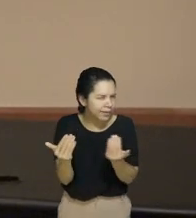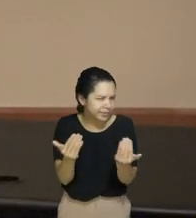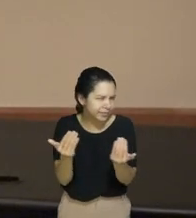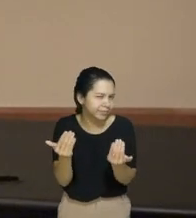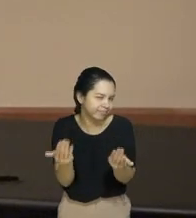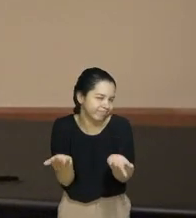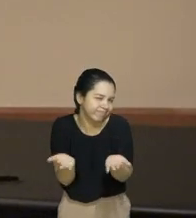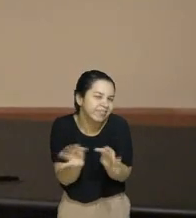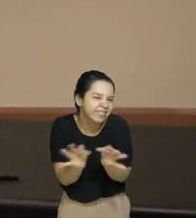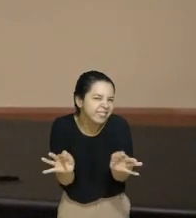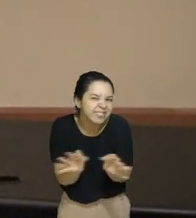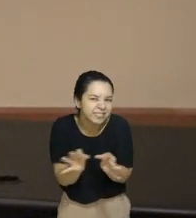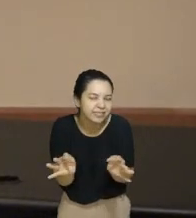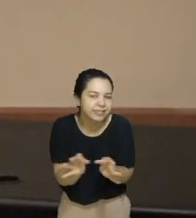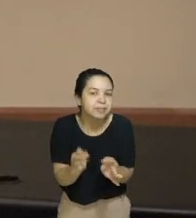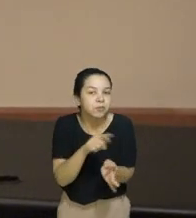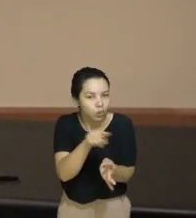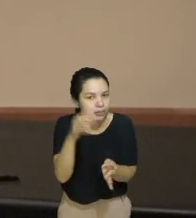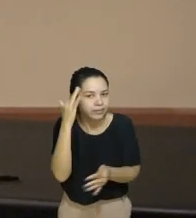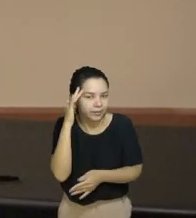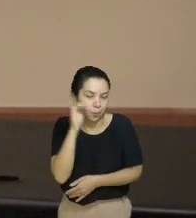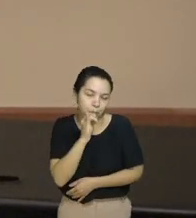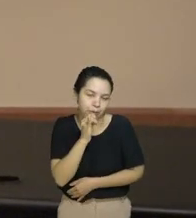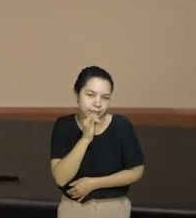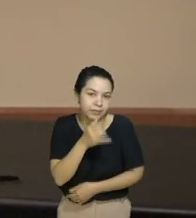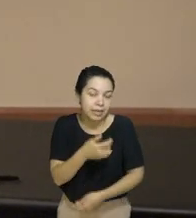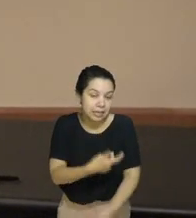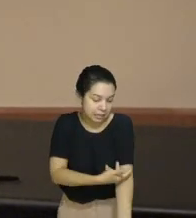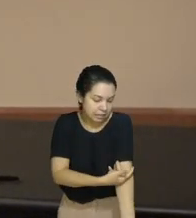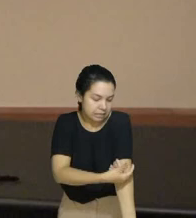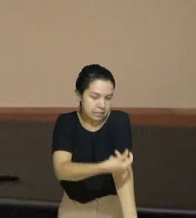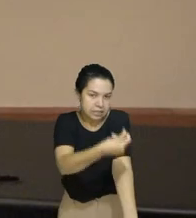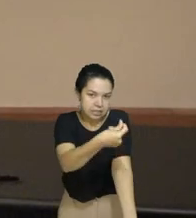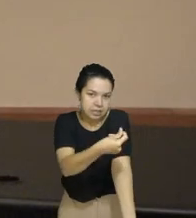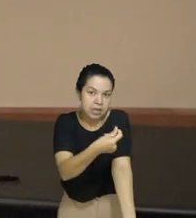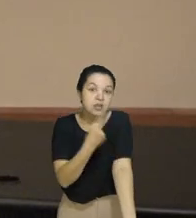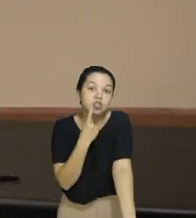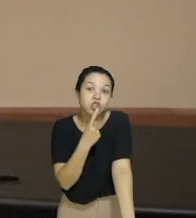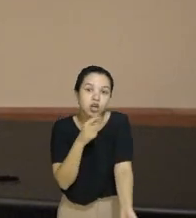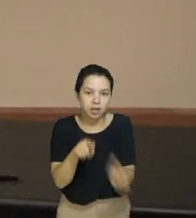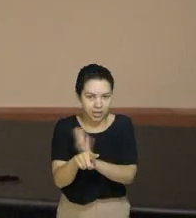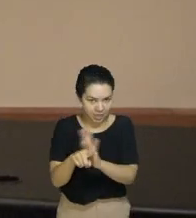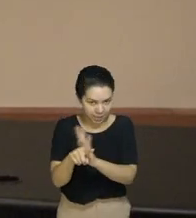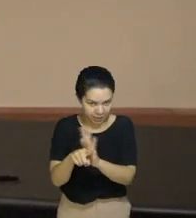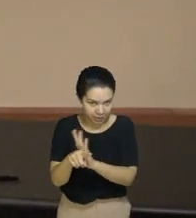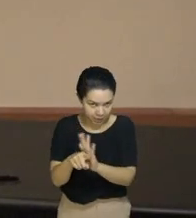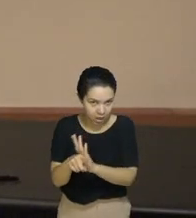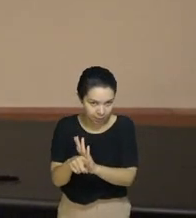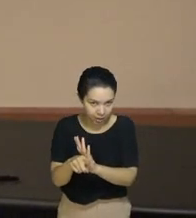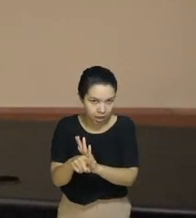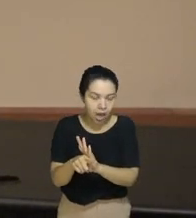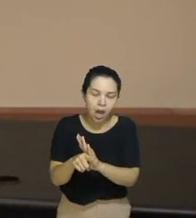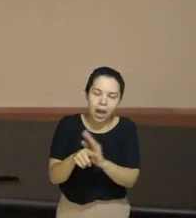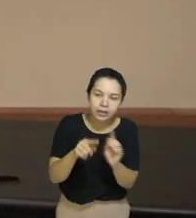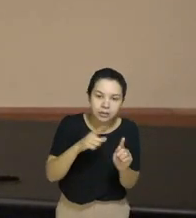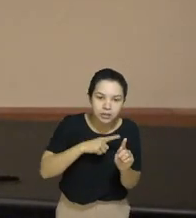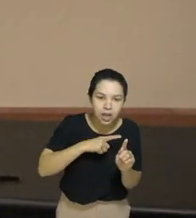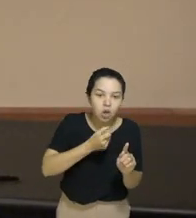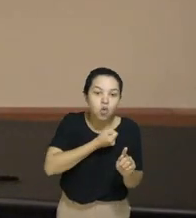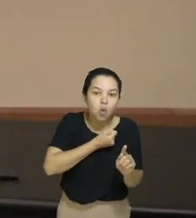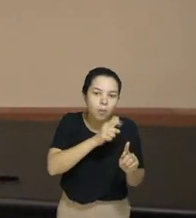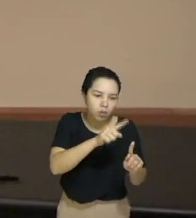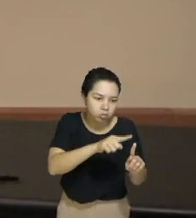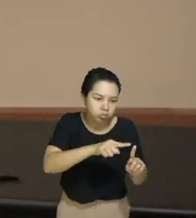grosseira, mas exame de sangue. Você vai lá, coleta, tem um índice normal, que